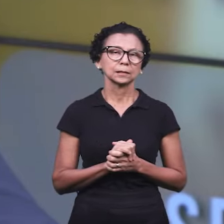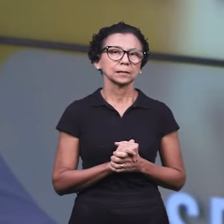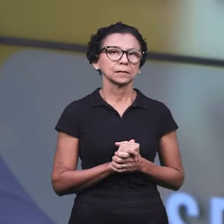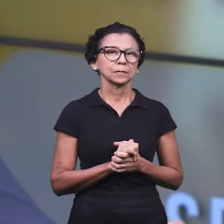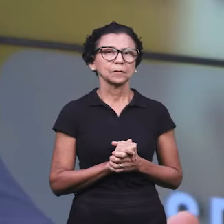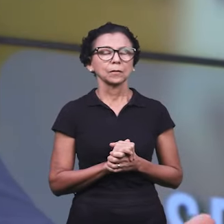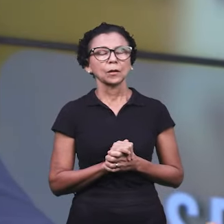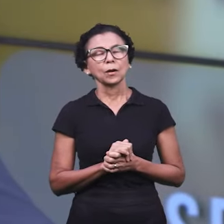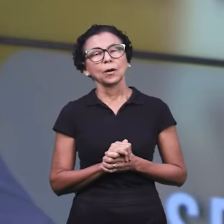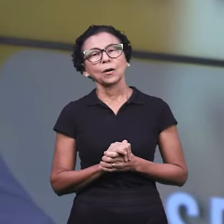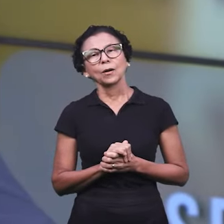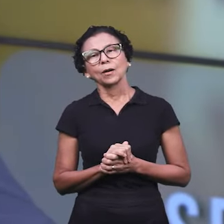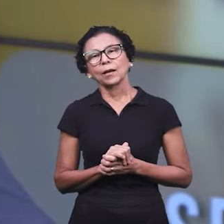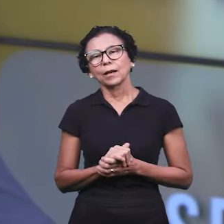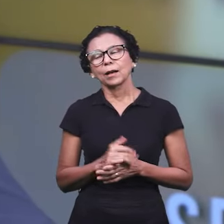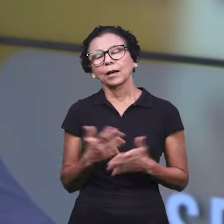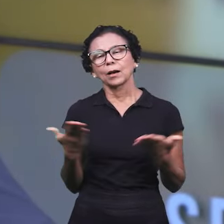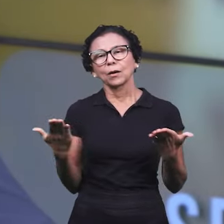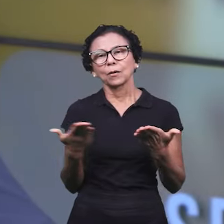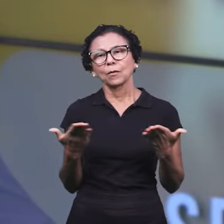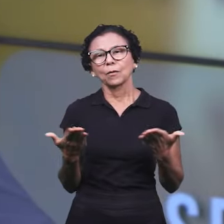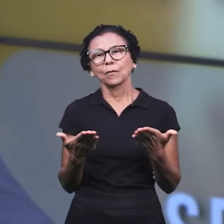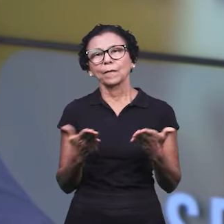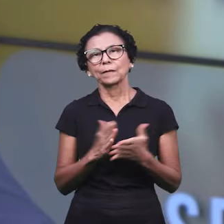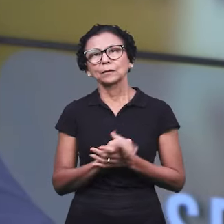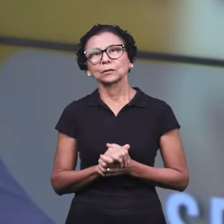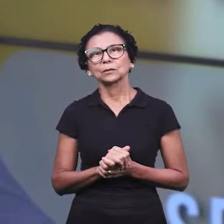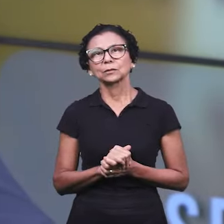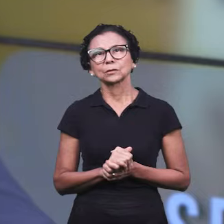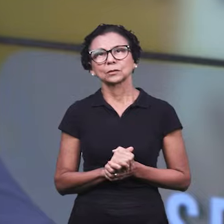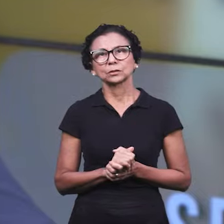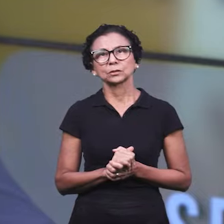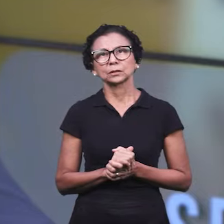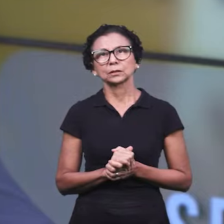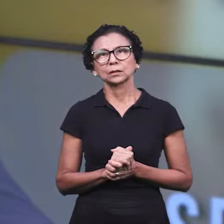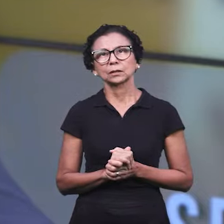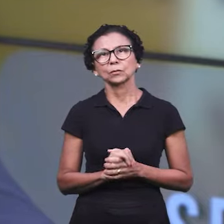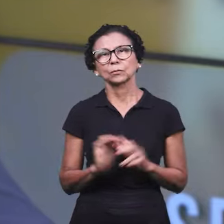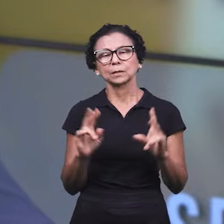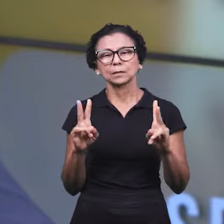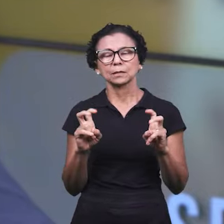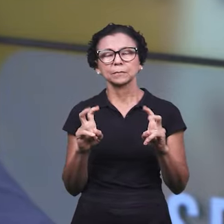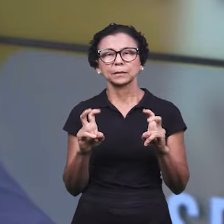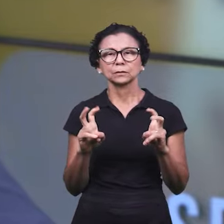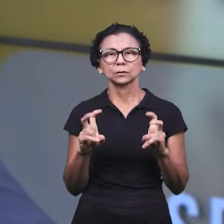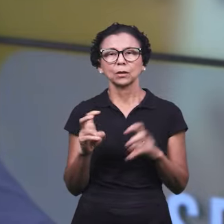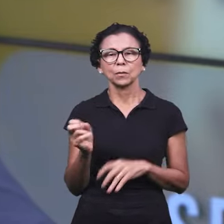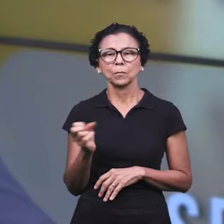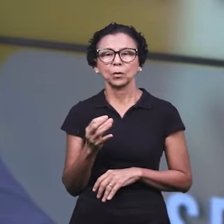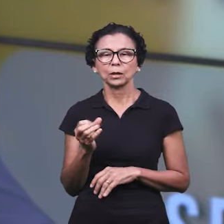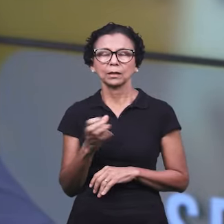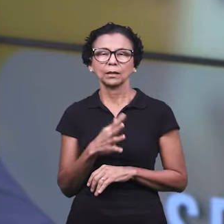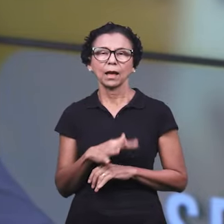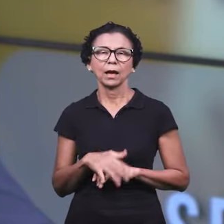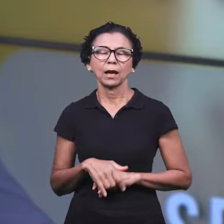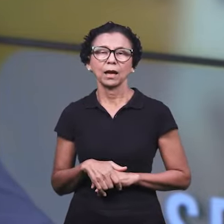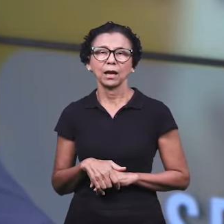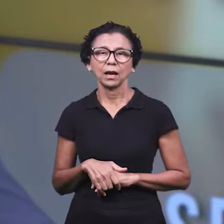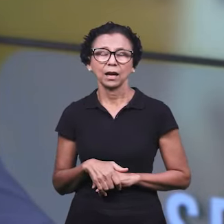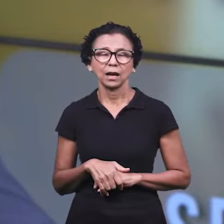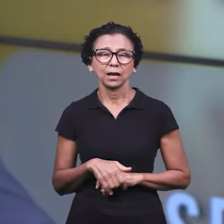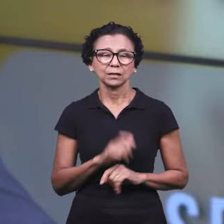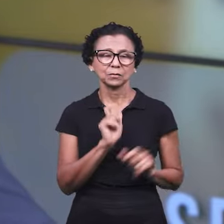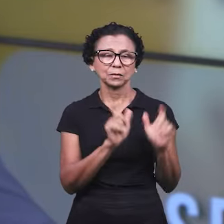modernos ou momento que nós estamos vivendo não mas isso isso não se aplica mais isso